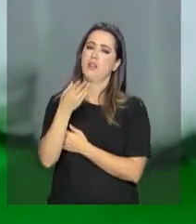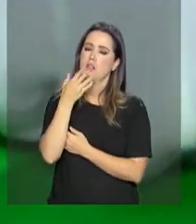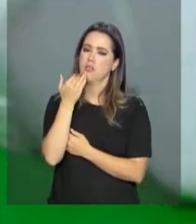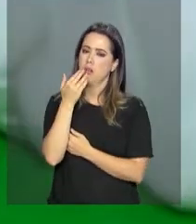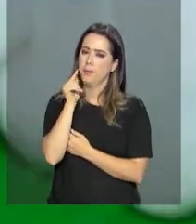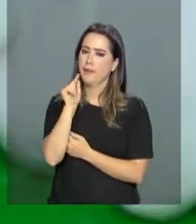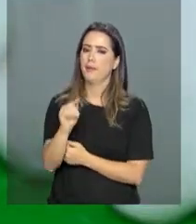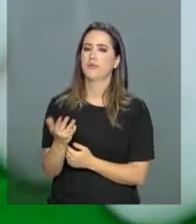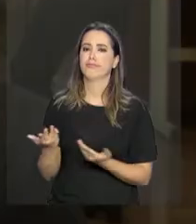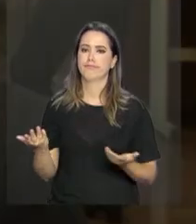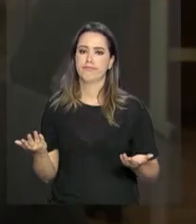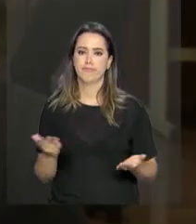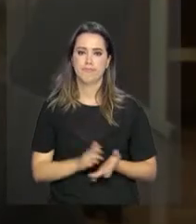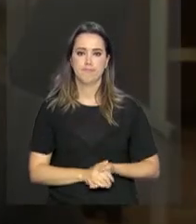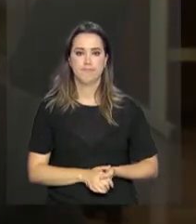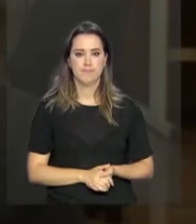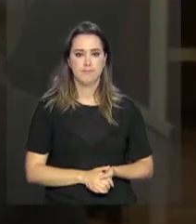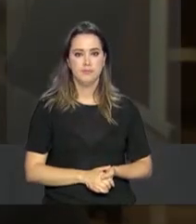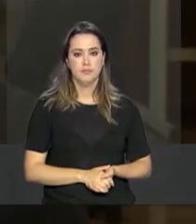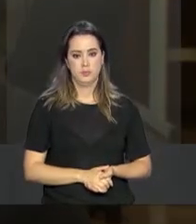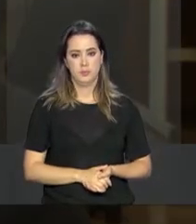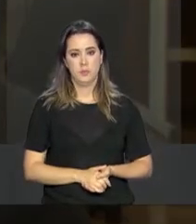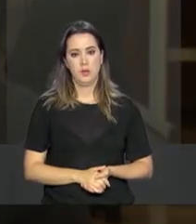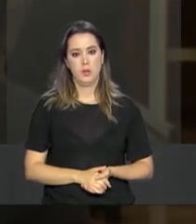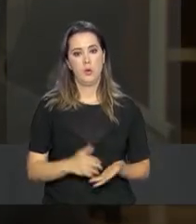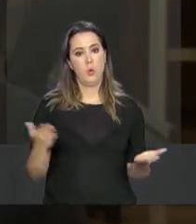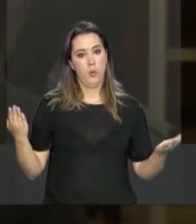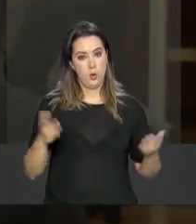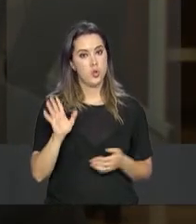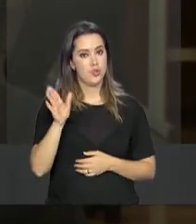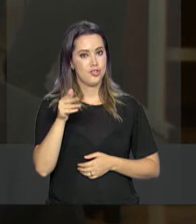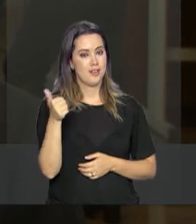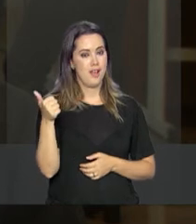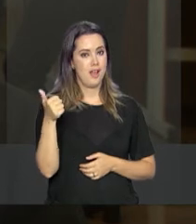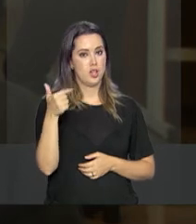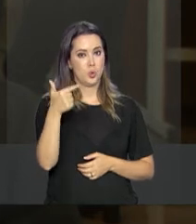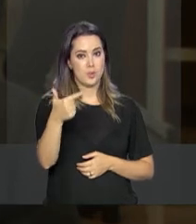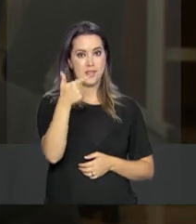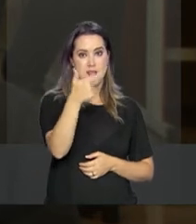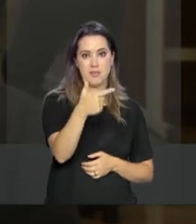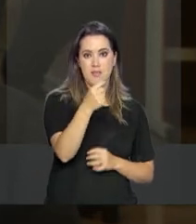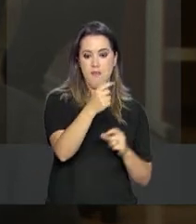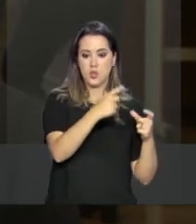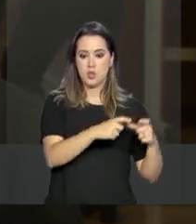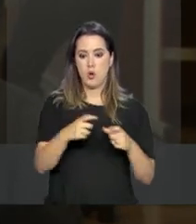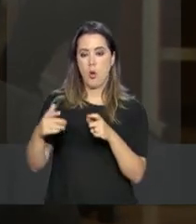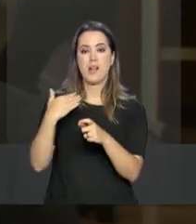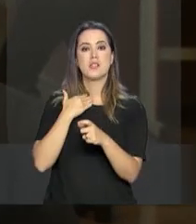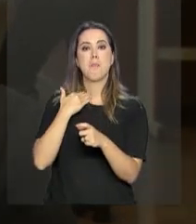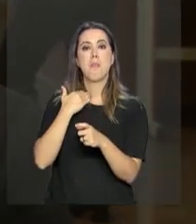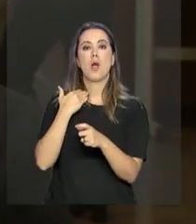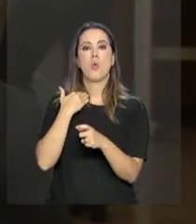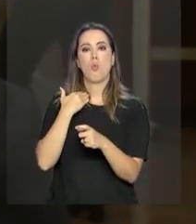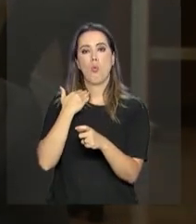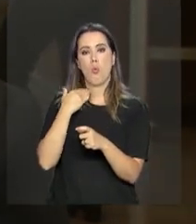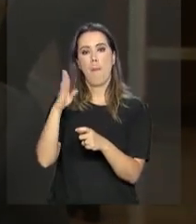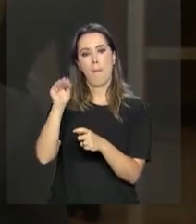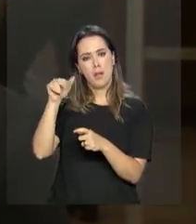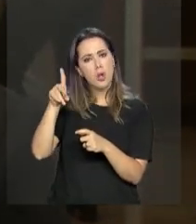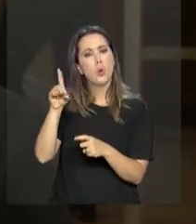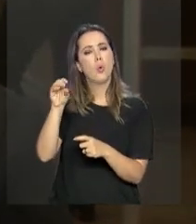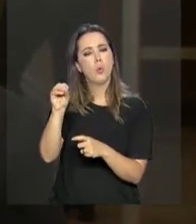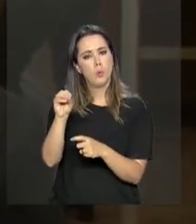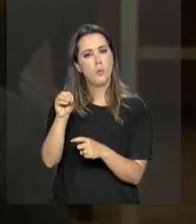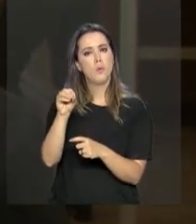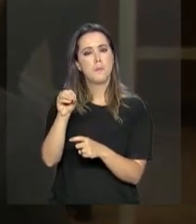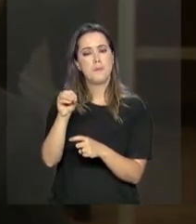de mercadorias. Hoje nós temos 220 bancos de alimentos no Brasil, entre bancos públicos e privados.